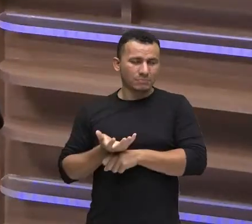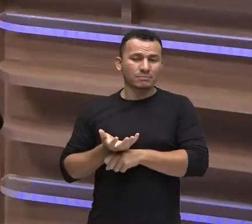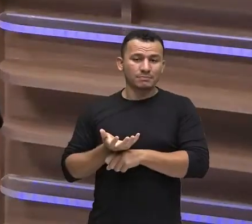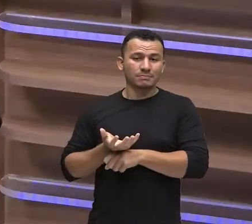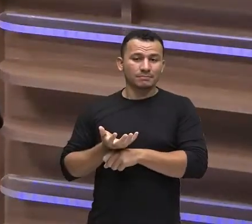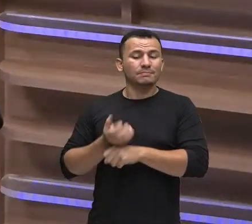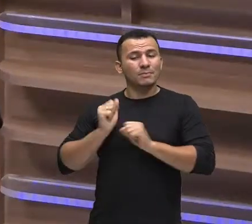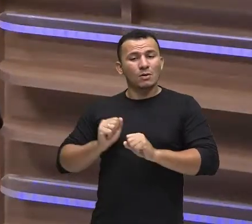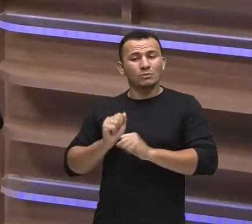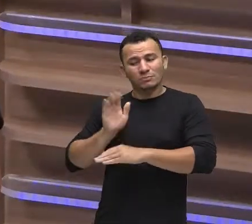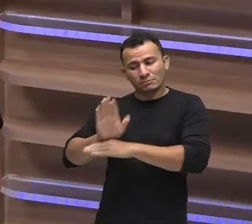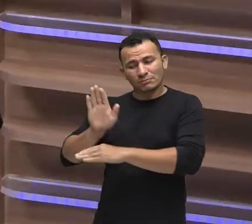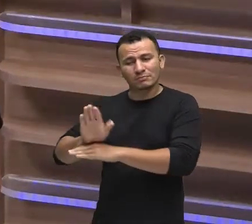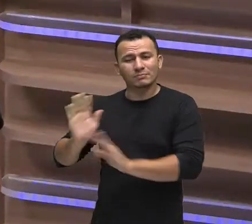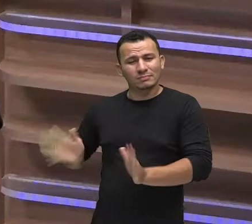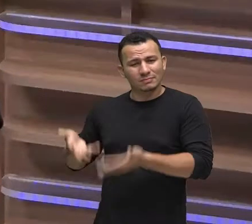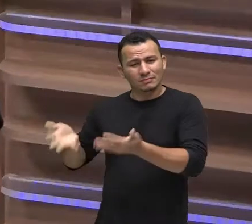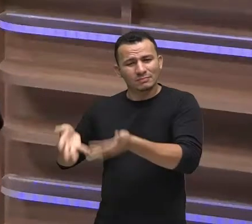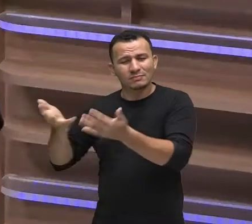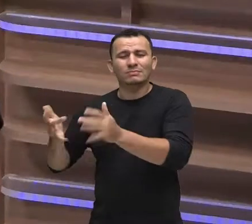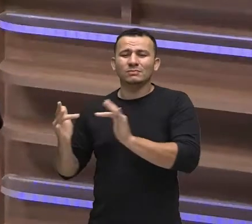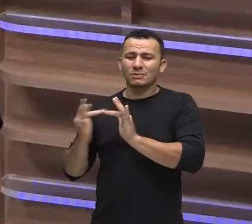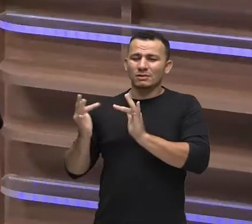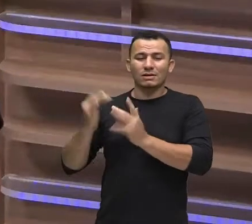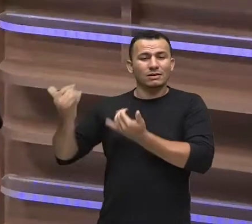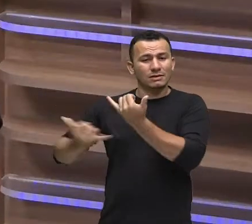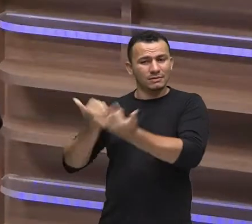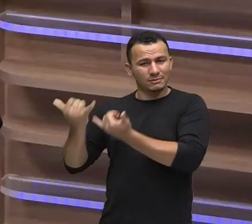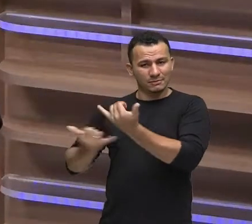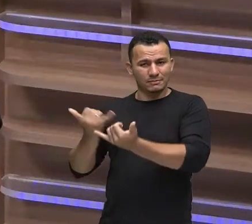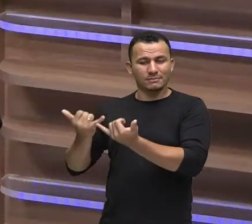que podem proporcionar o contato com essas brincadeiras,